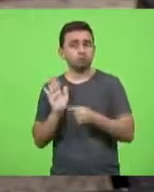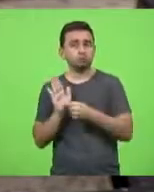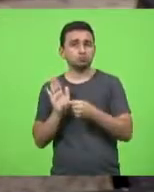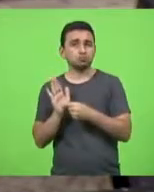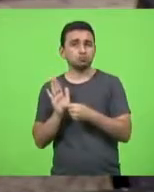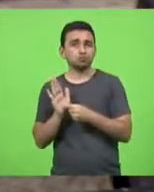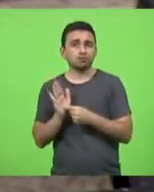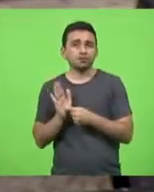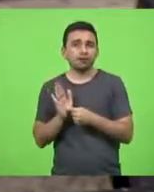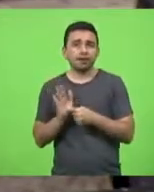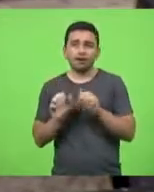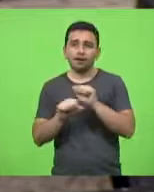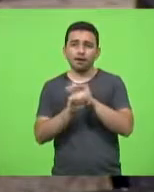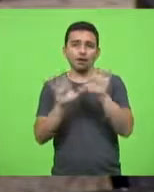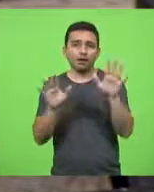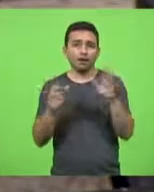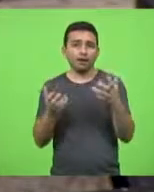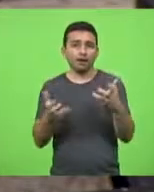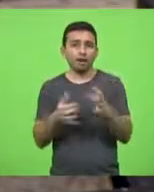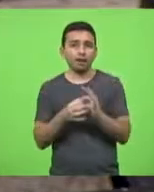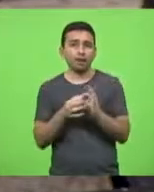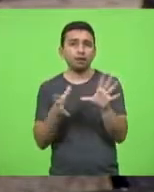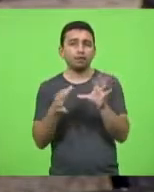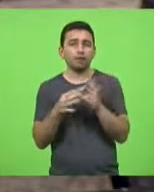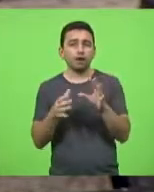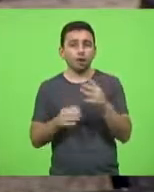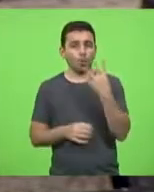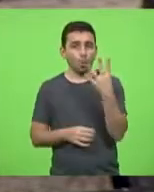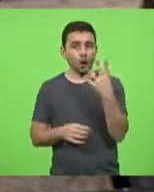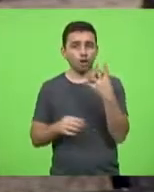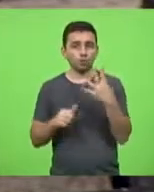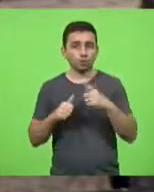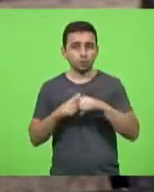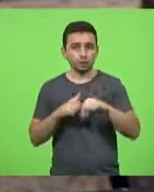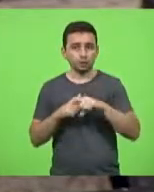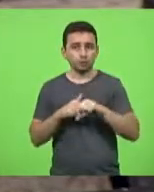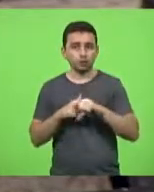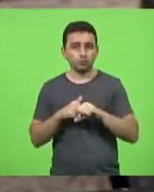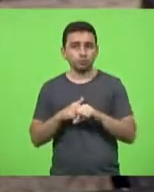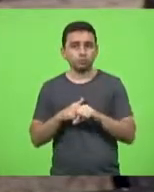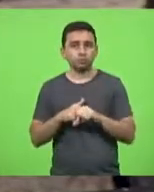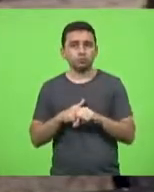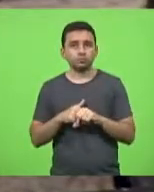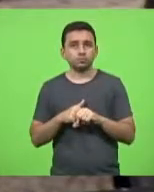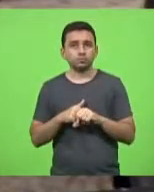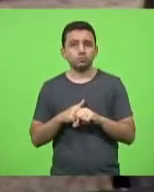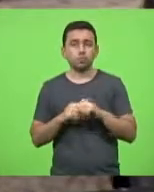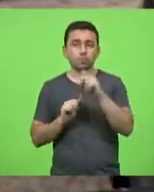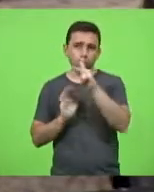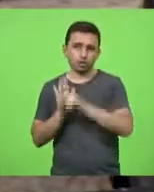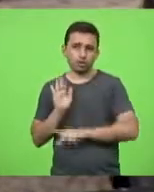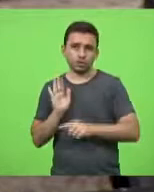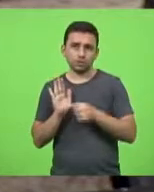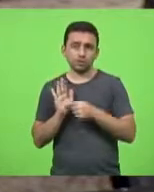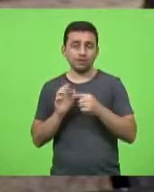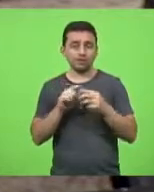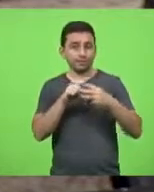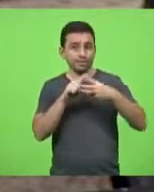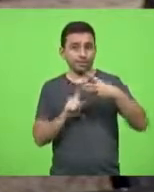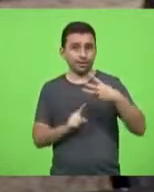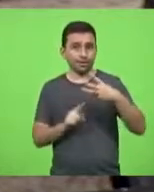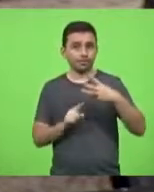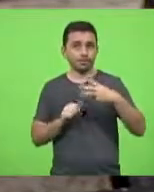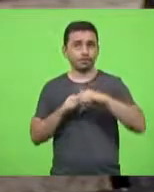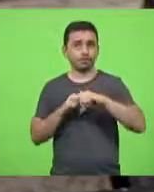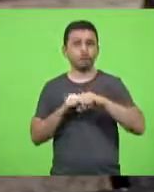é claramente autorizativo, tanto que dos 4 artigos que o projeto tem, 3 artigos têm a